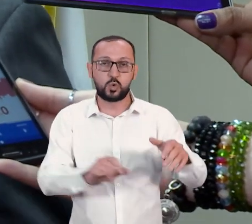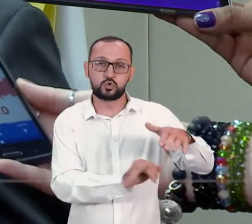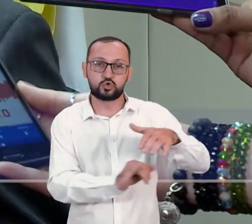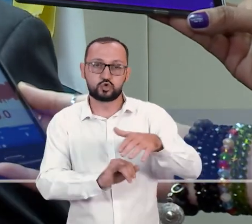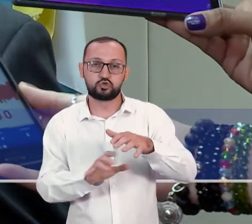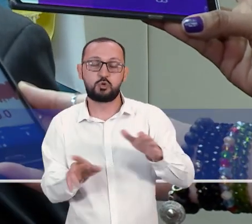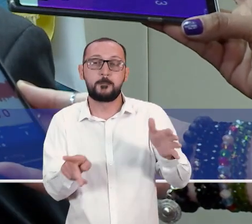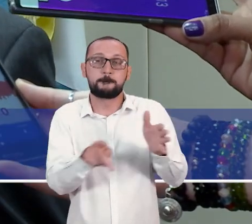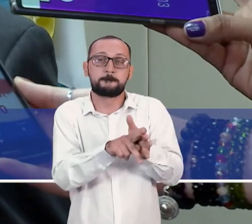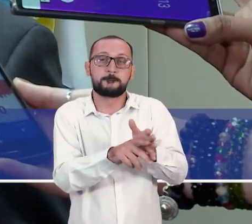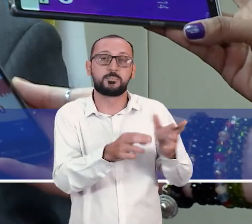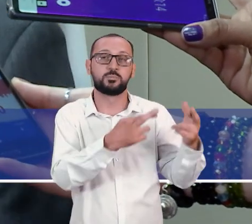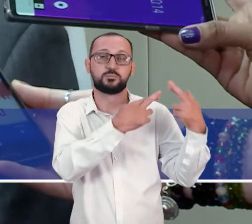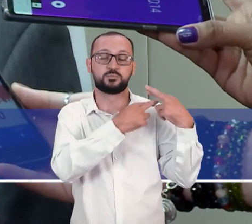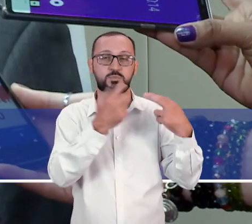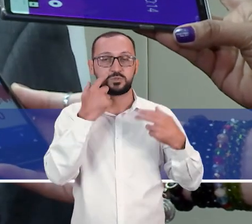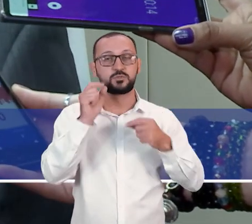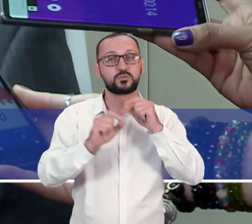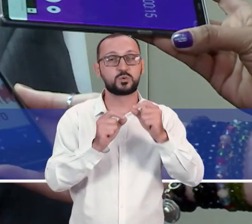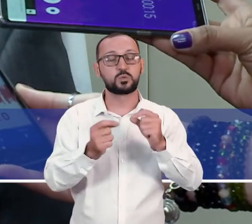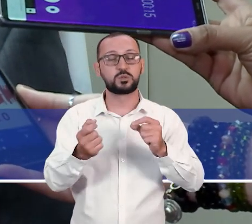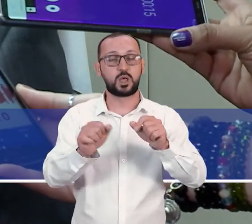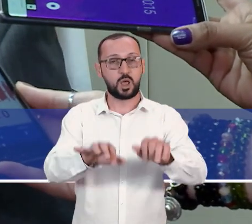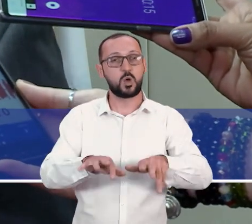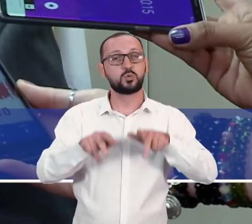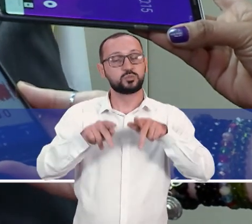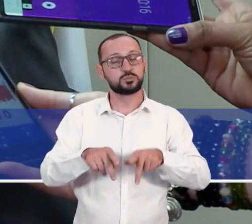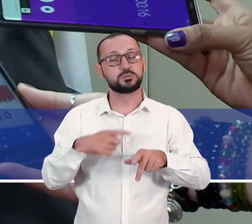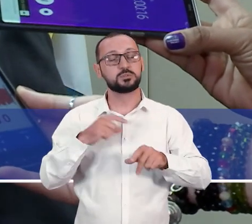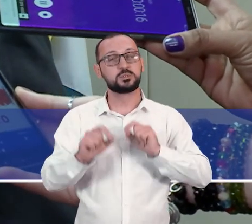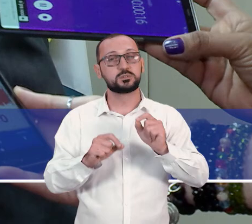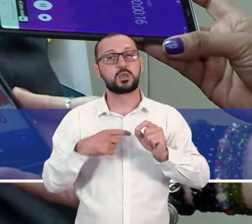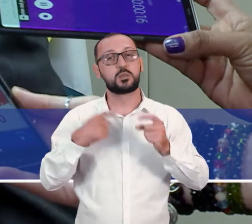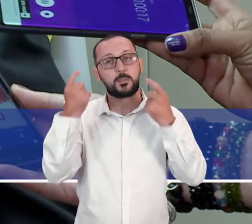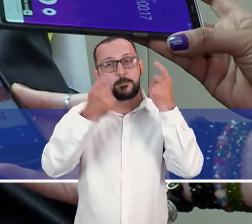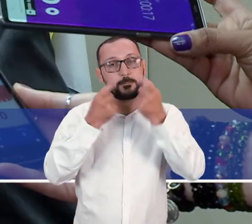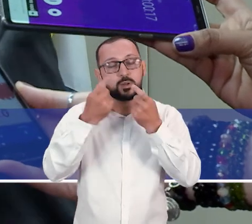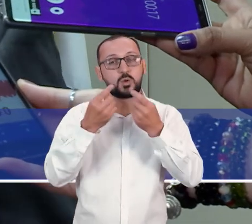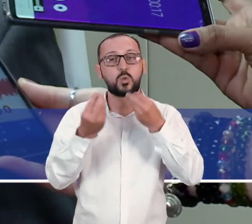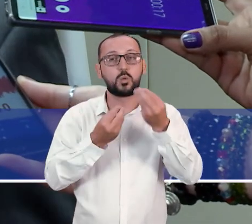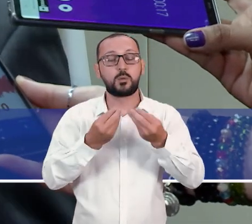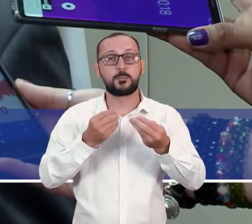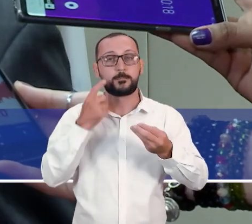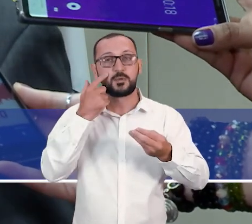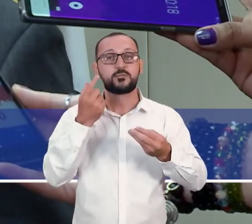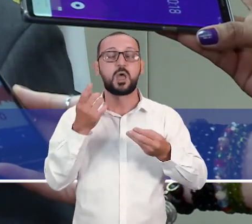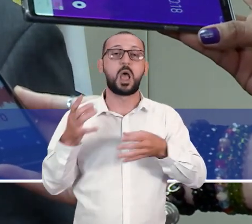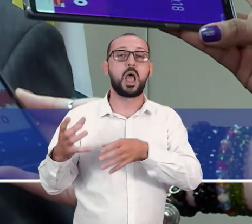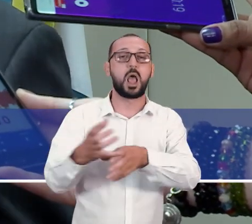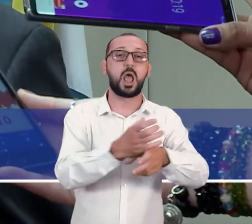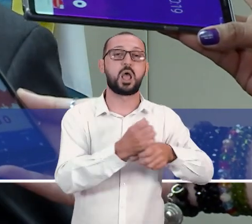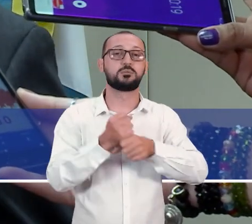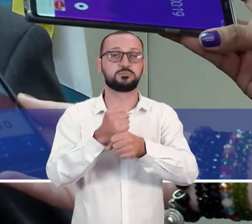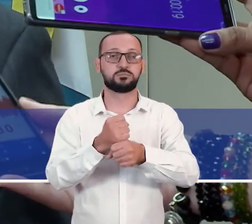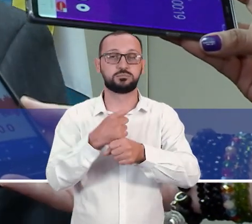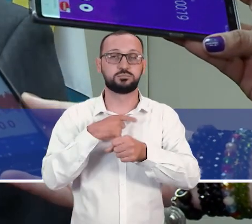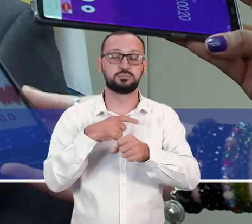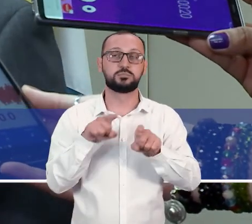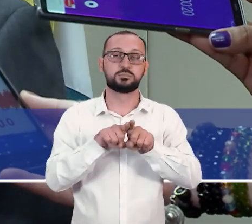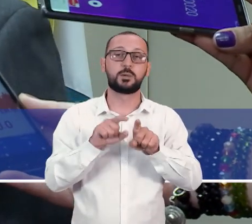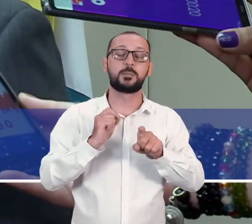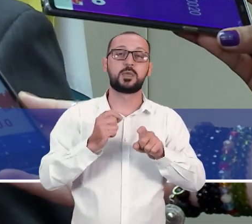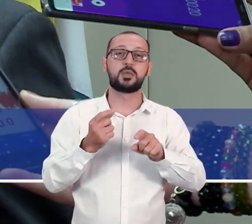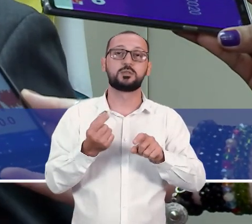autônomos. Como nós já havíamos alertado na última audiência, a gente tem uma preocupação do comprometimento da Receita,